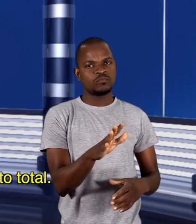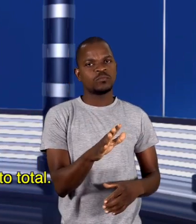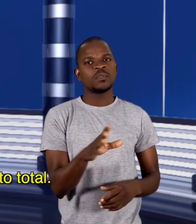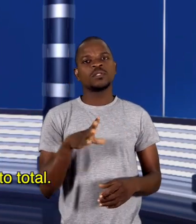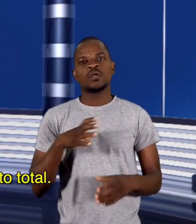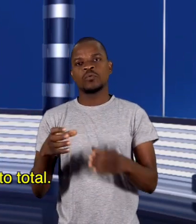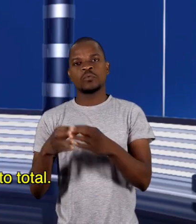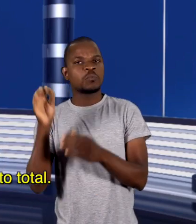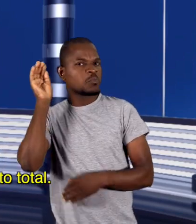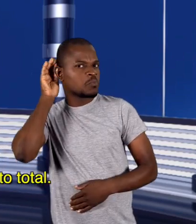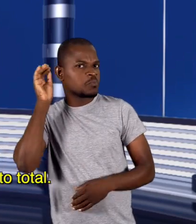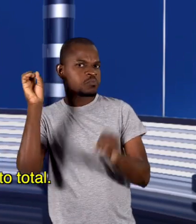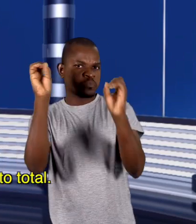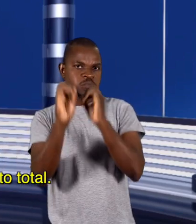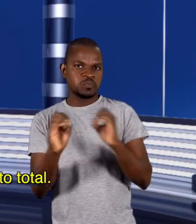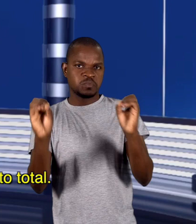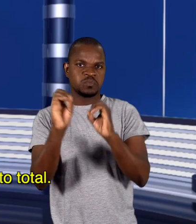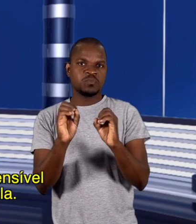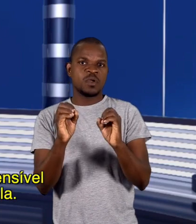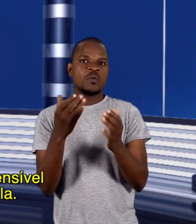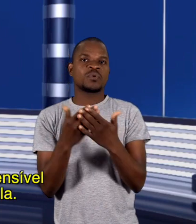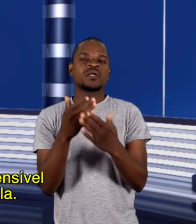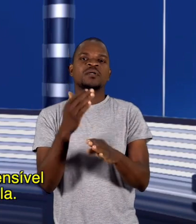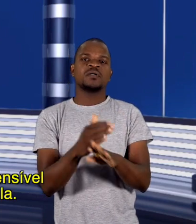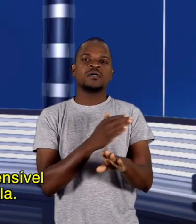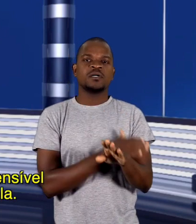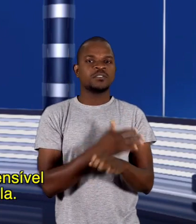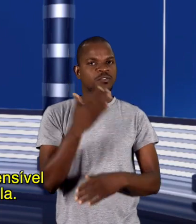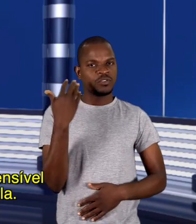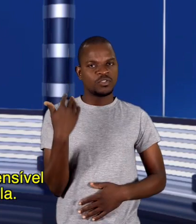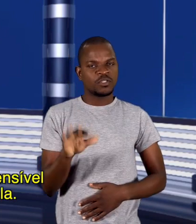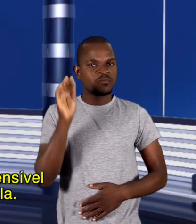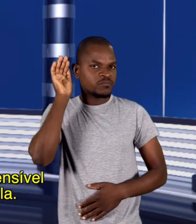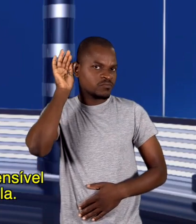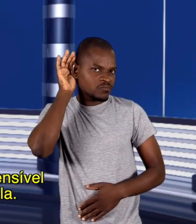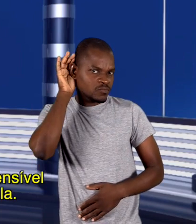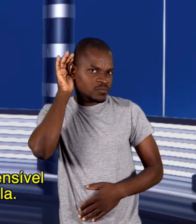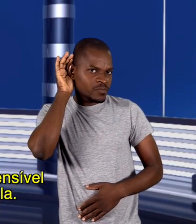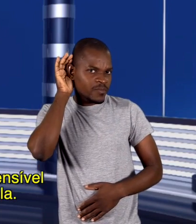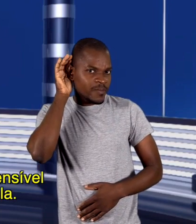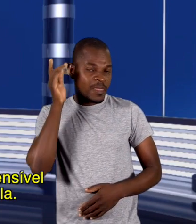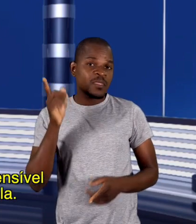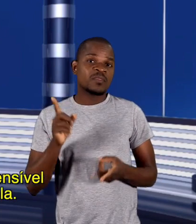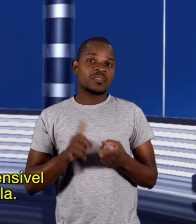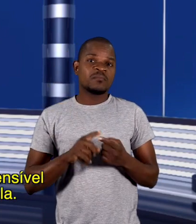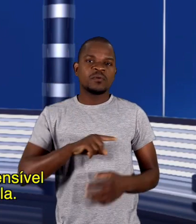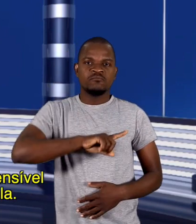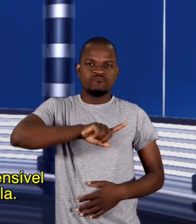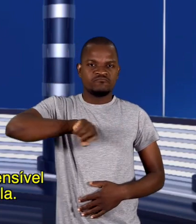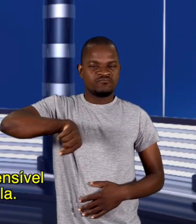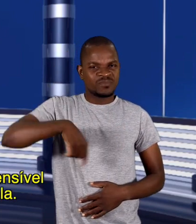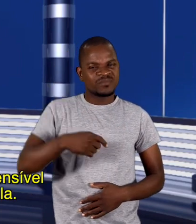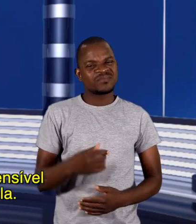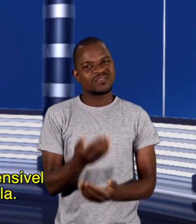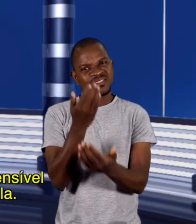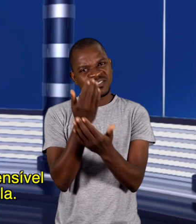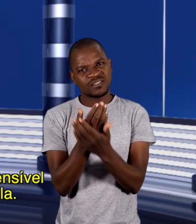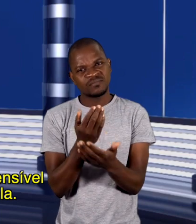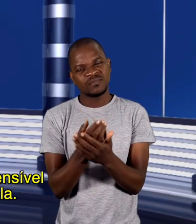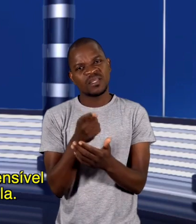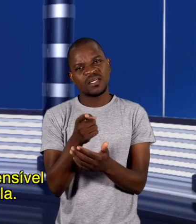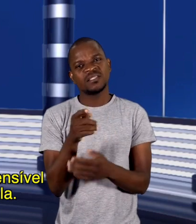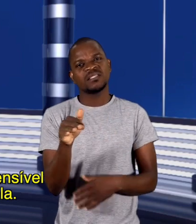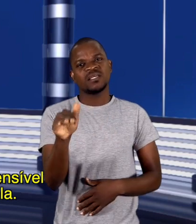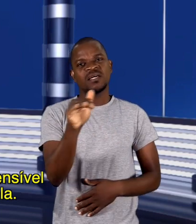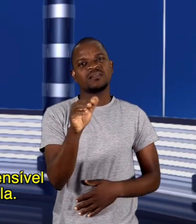teve um acompanhamento total então nós pedimos que a área da deficiência é uma área muito sensível